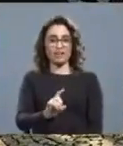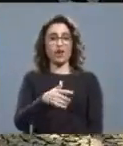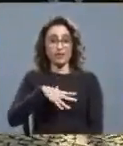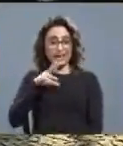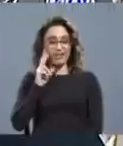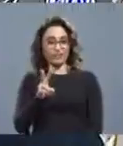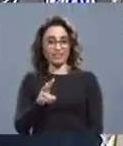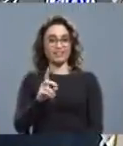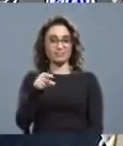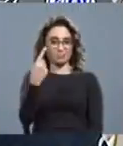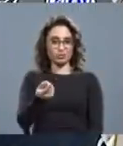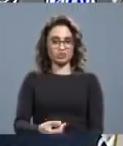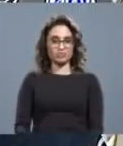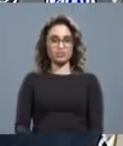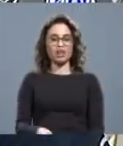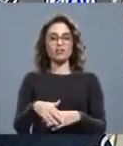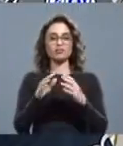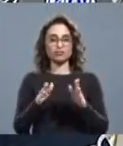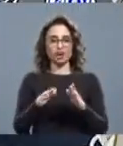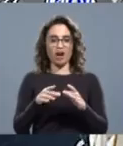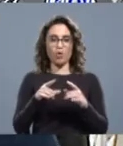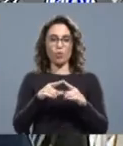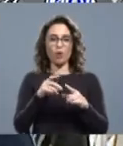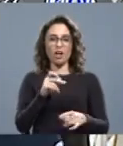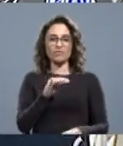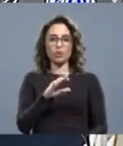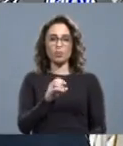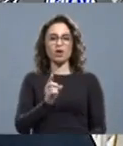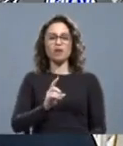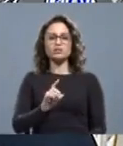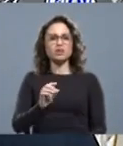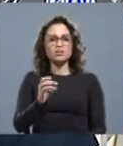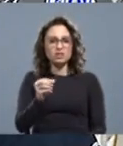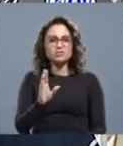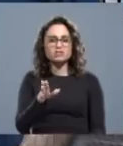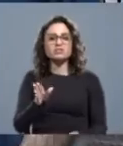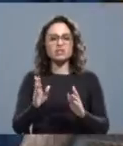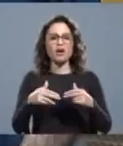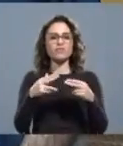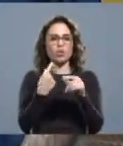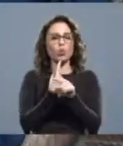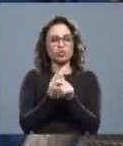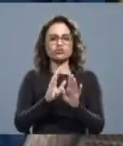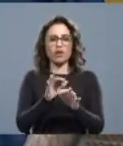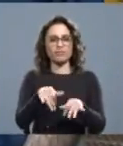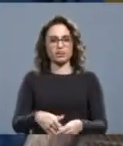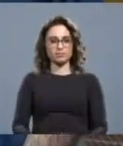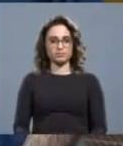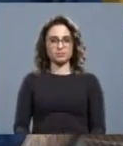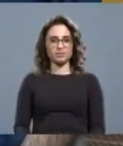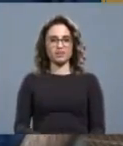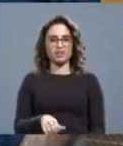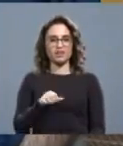ver. Já foi feito o desalfandegamento. Sim. Desalfandegamento. Sim, correto. Isto é